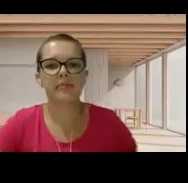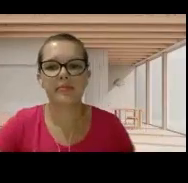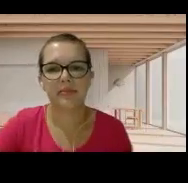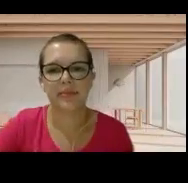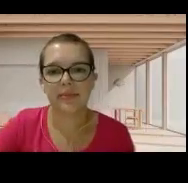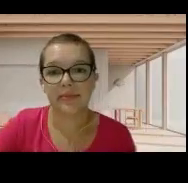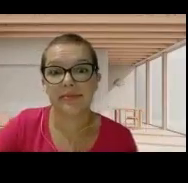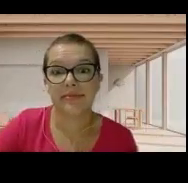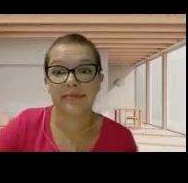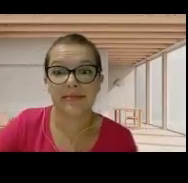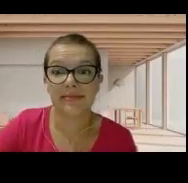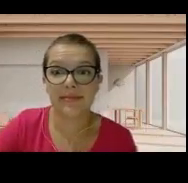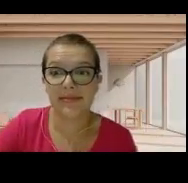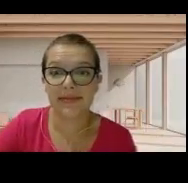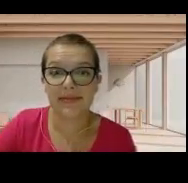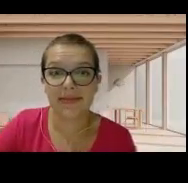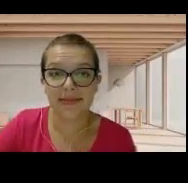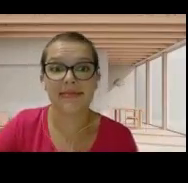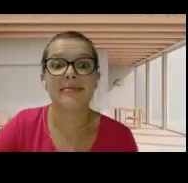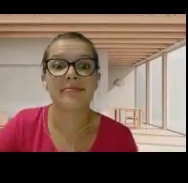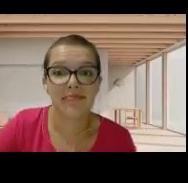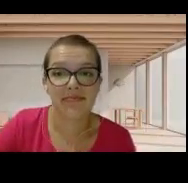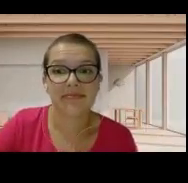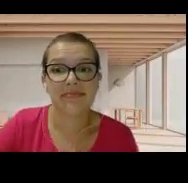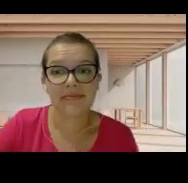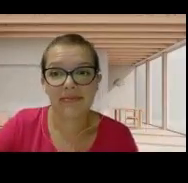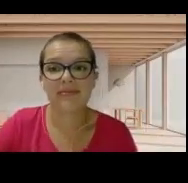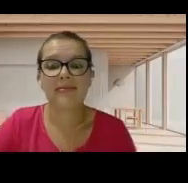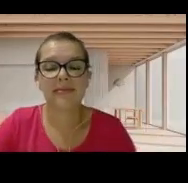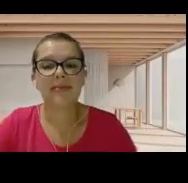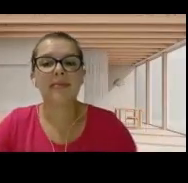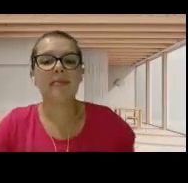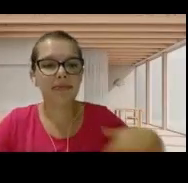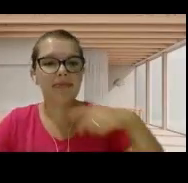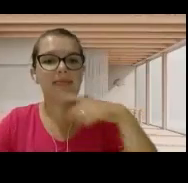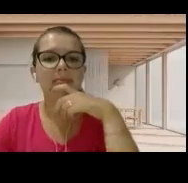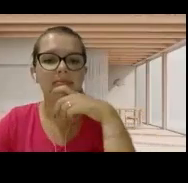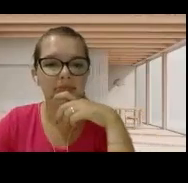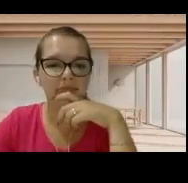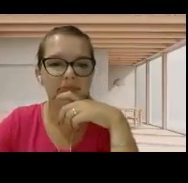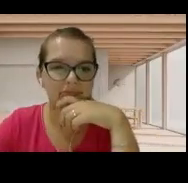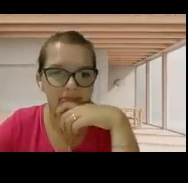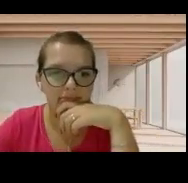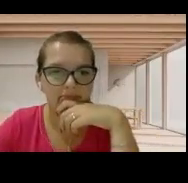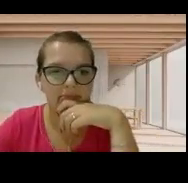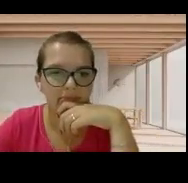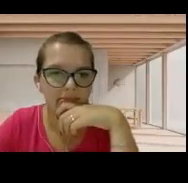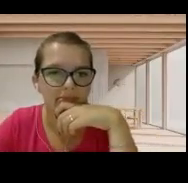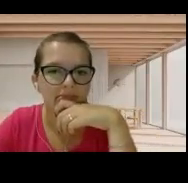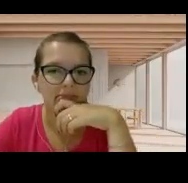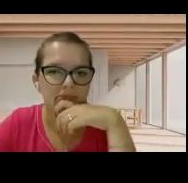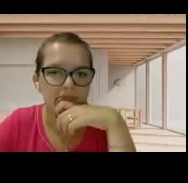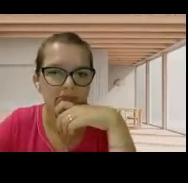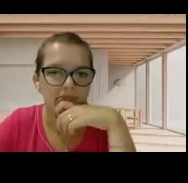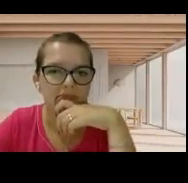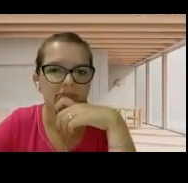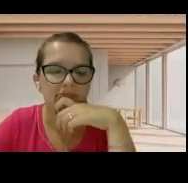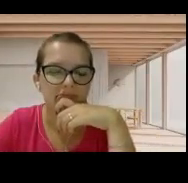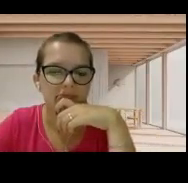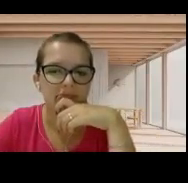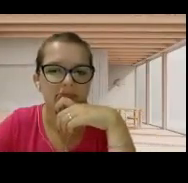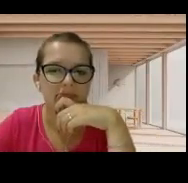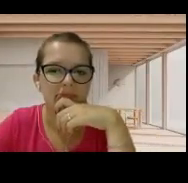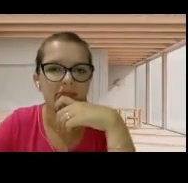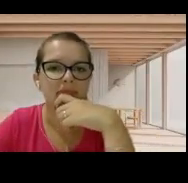Olha a hidráulica. A hidráulica nós vamos para 60%. Ainda soma 13% da eólica, mais